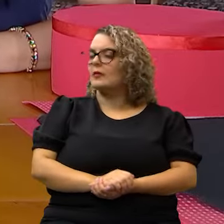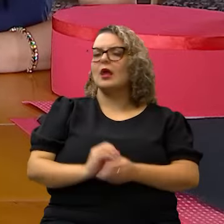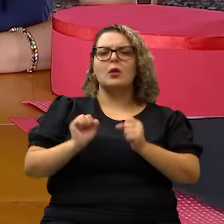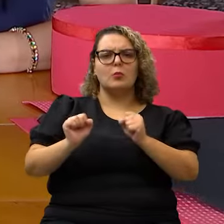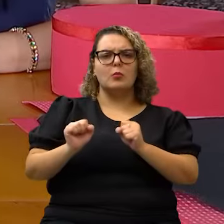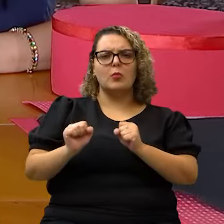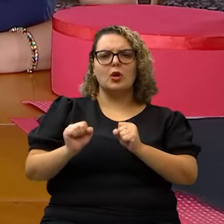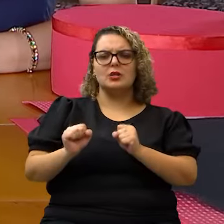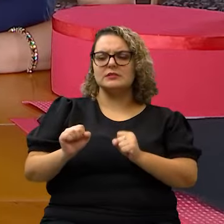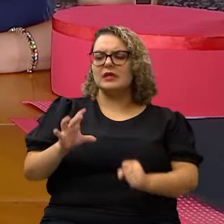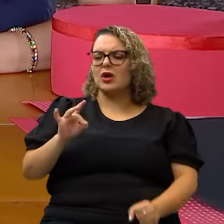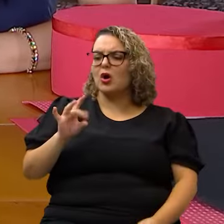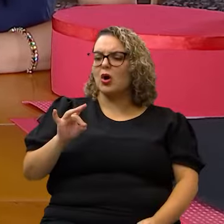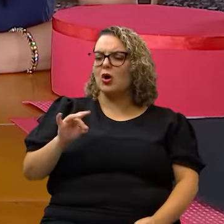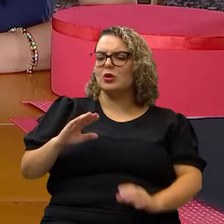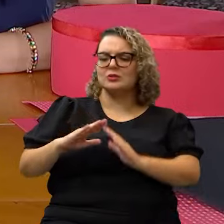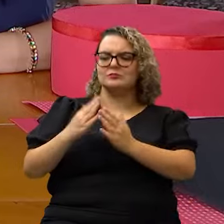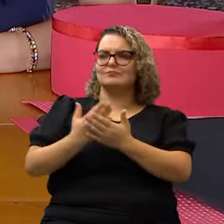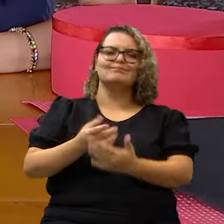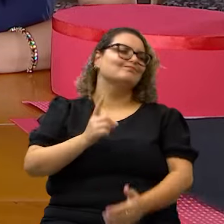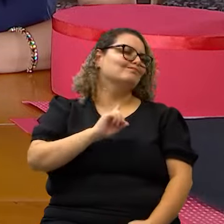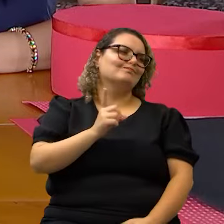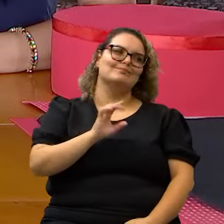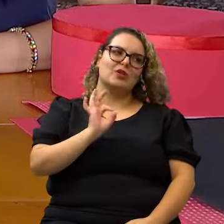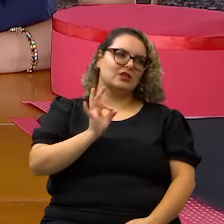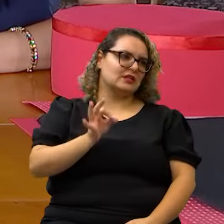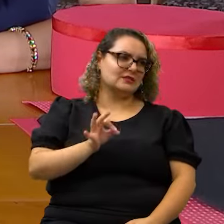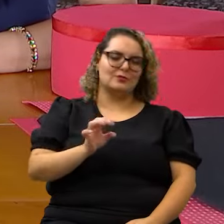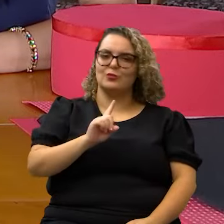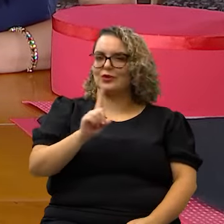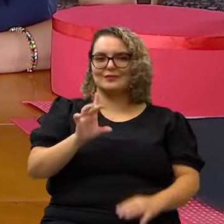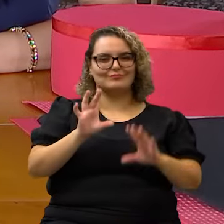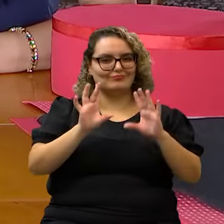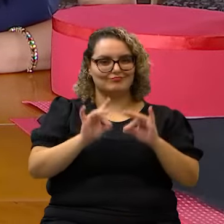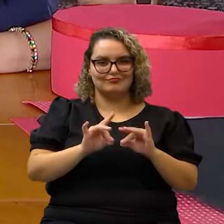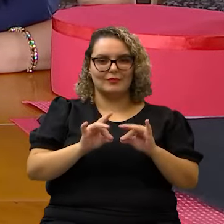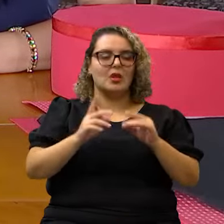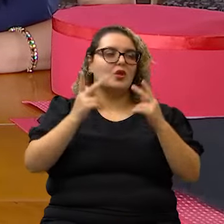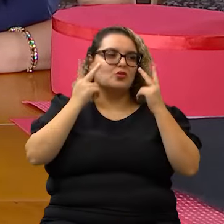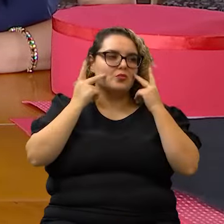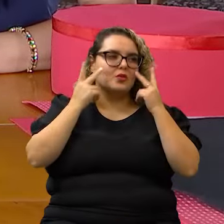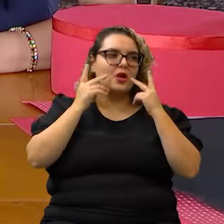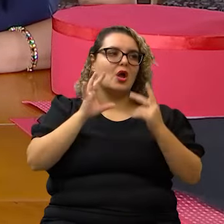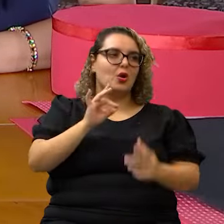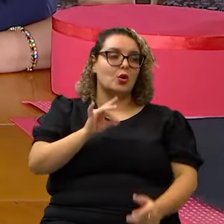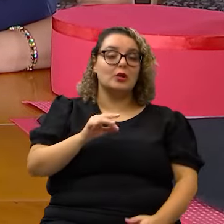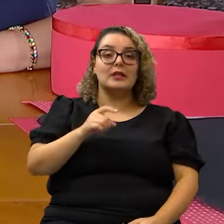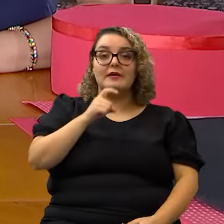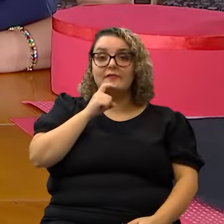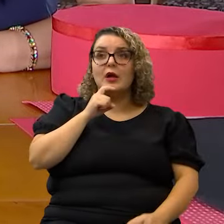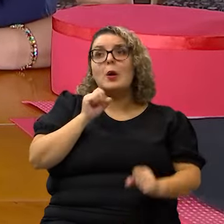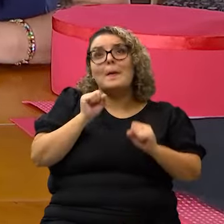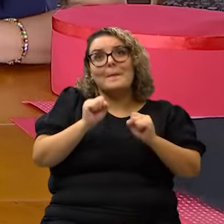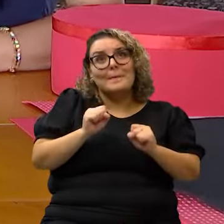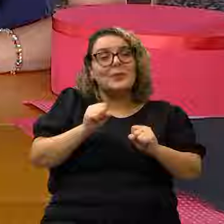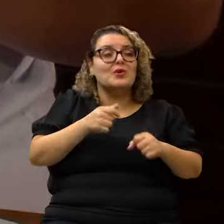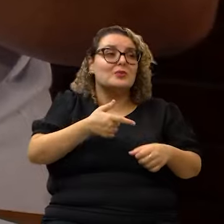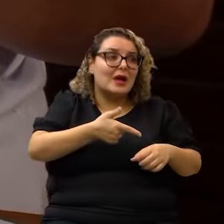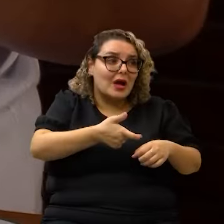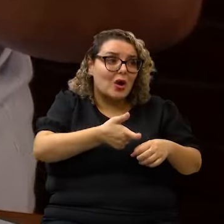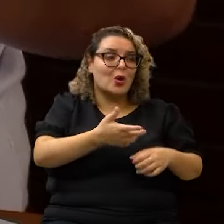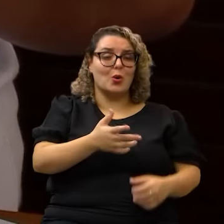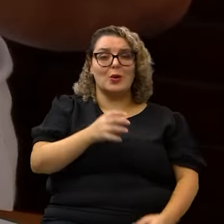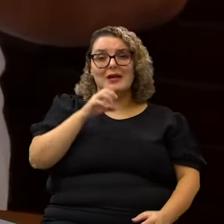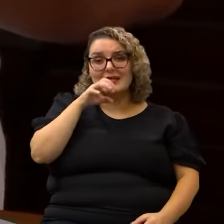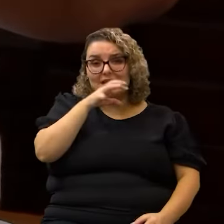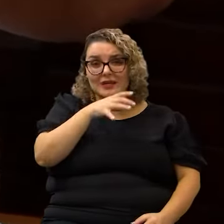Não pode ser cola de escola, por exemplo? Não, não dá certo, porque não cola. É cola, geralmente cola fria mesmo. Pode até usar cola quente, mas a